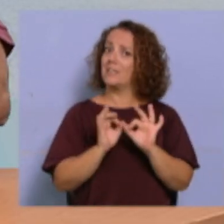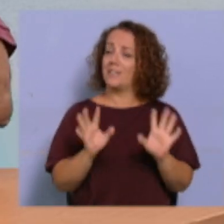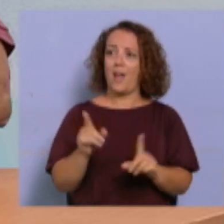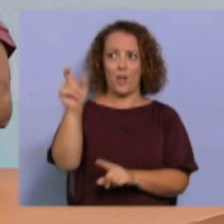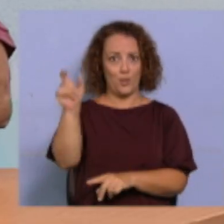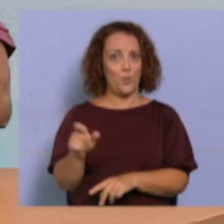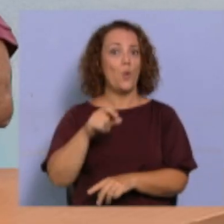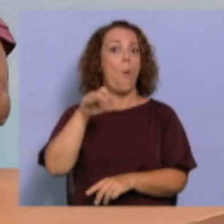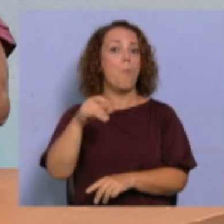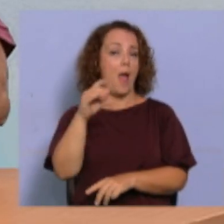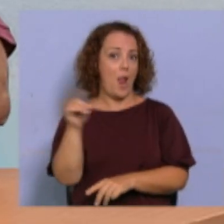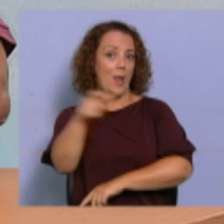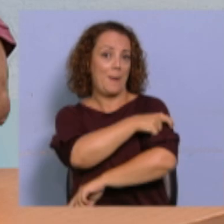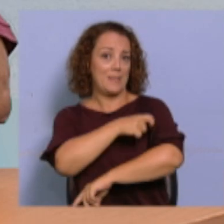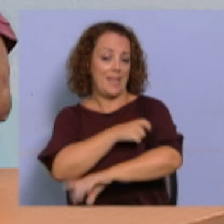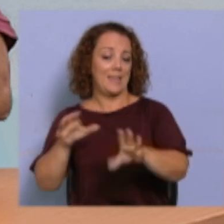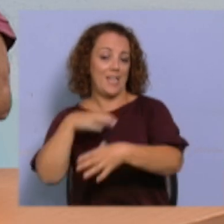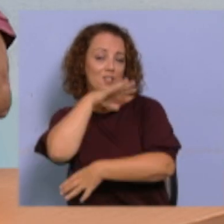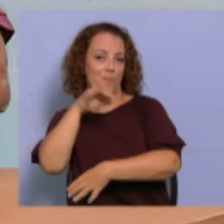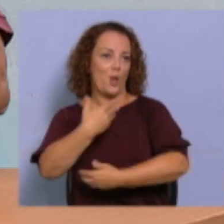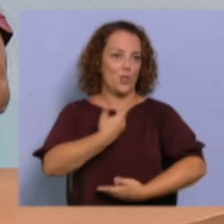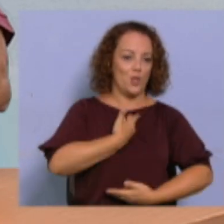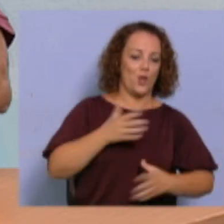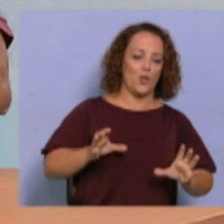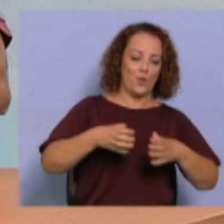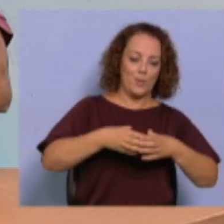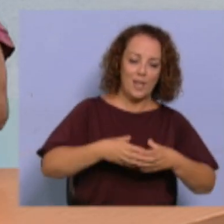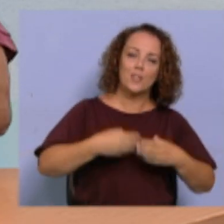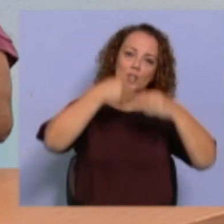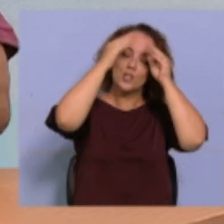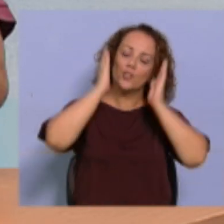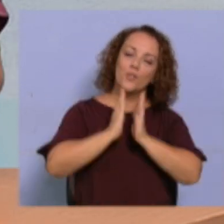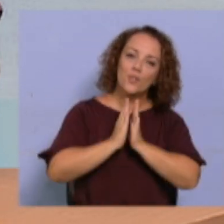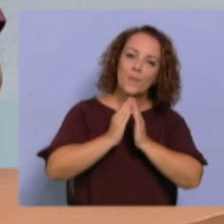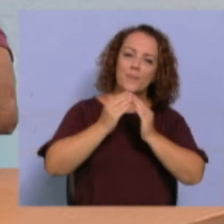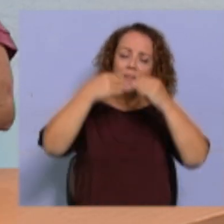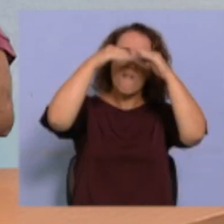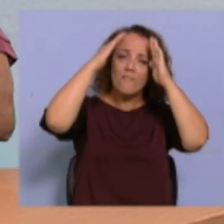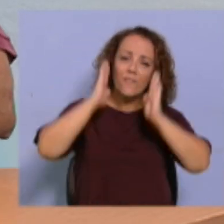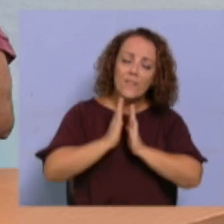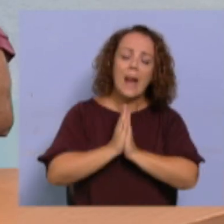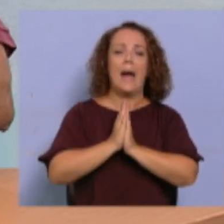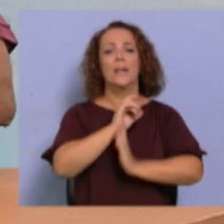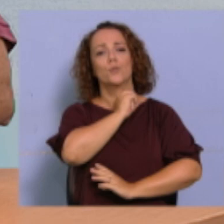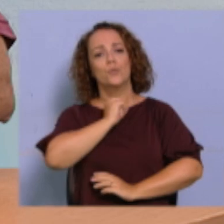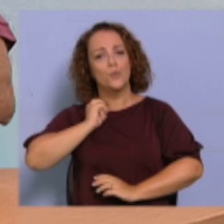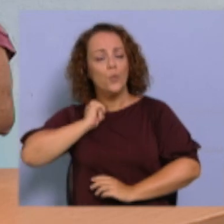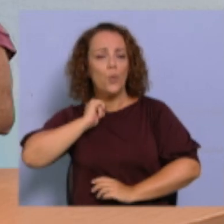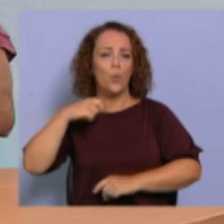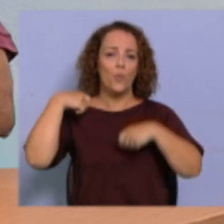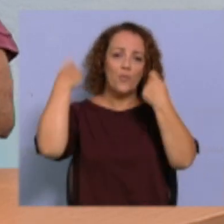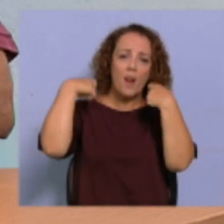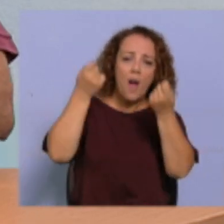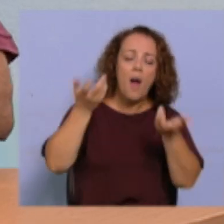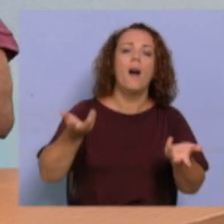representa as famílias, eu represento as comunidades religiosas dos frades e das freiras, É assim, quer dizer, pois,